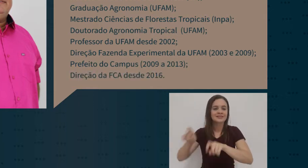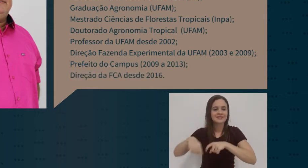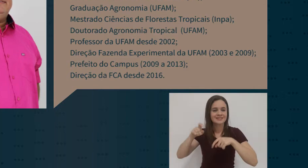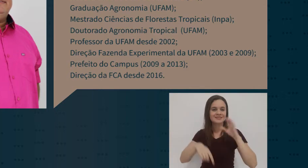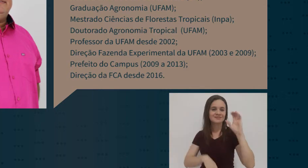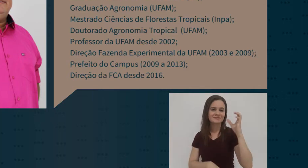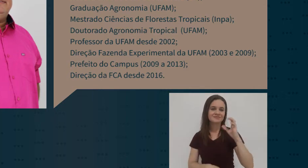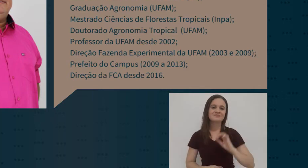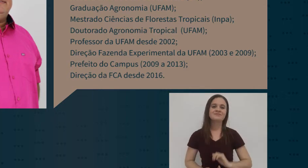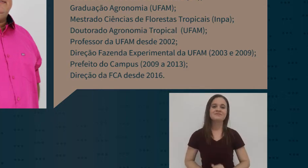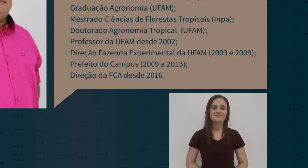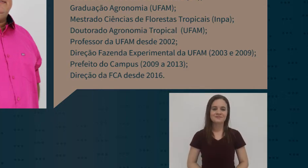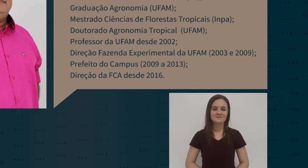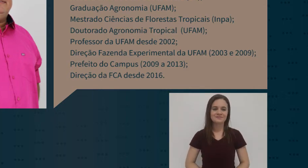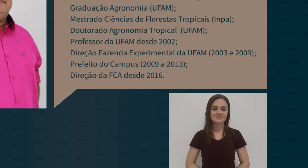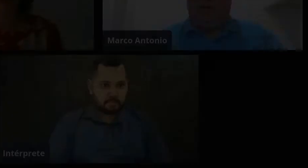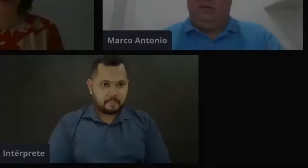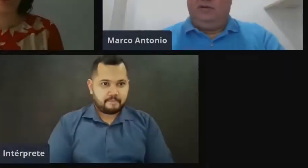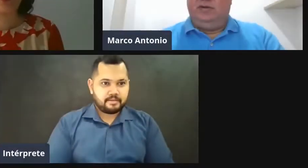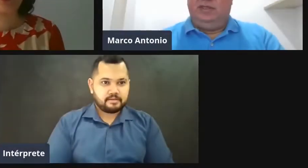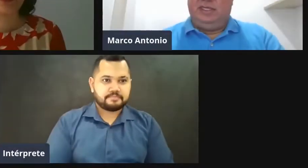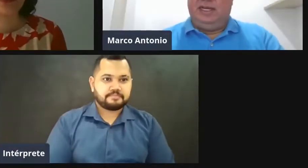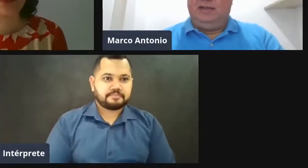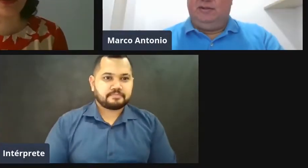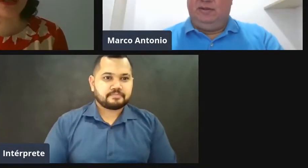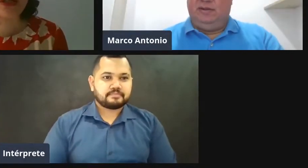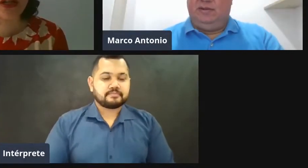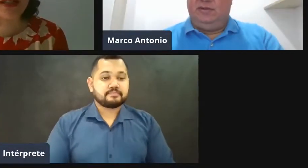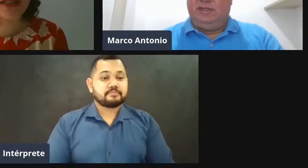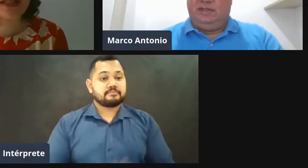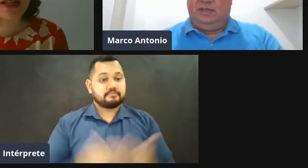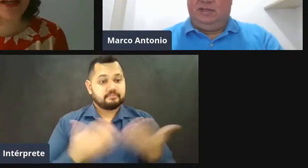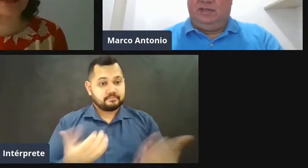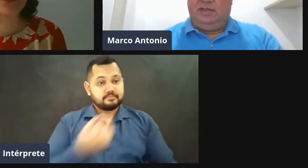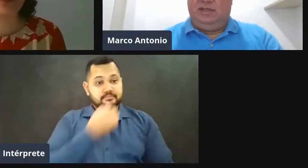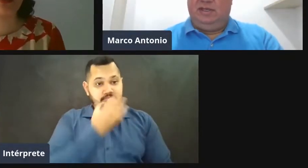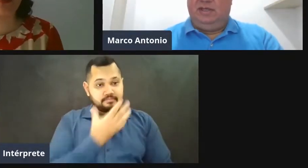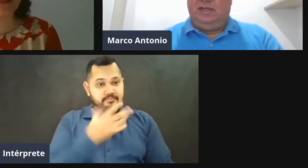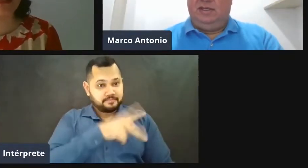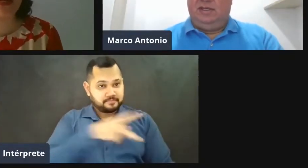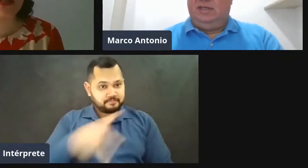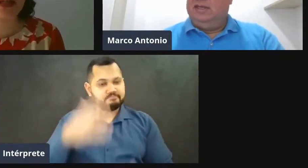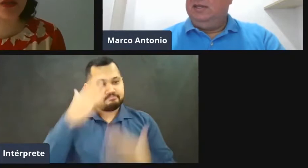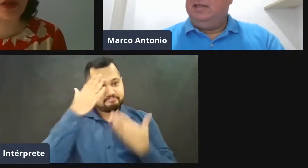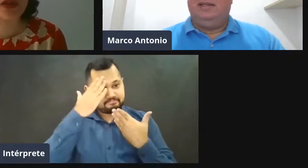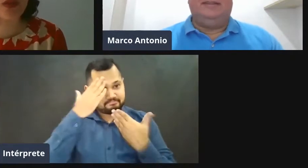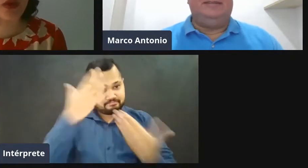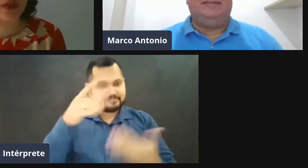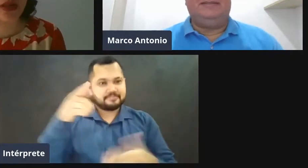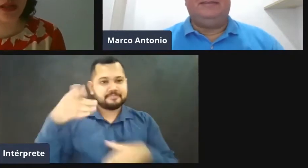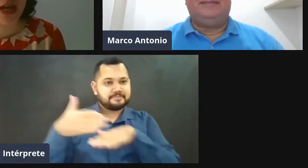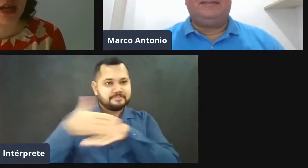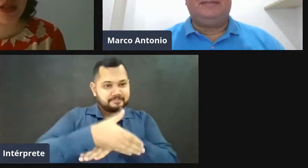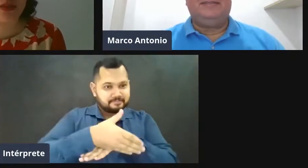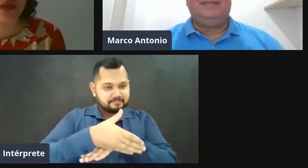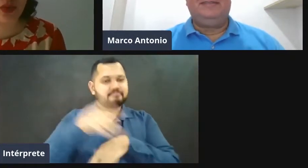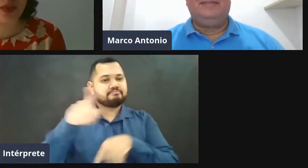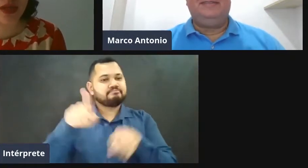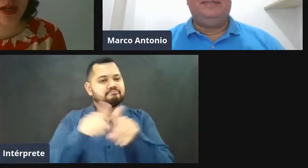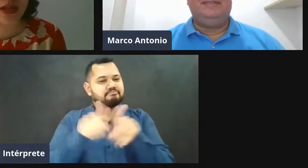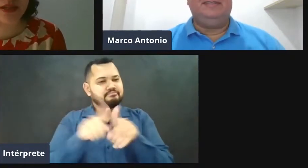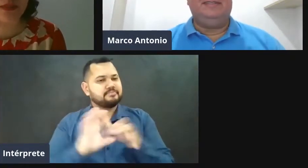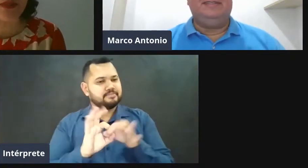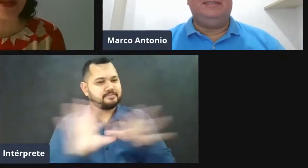Agrárias em 2016. Bom, professor, Obrigado. gostaria de agradecer a sua presença e a sua disponibilidade.